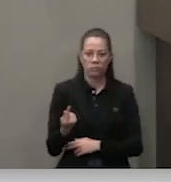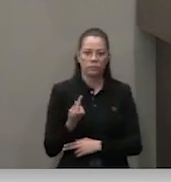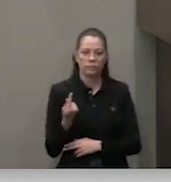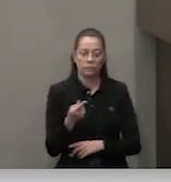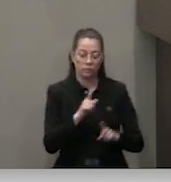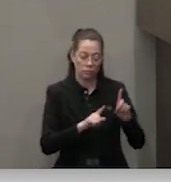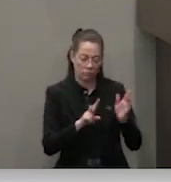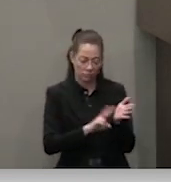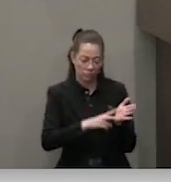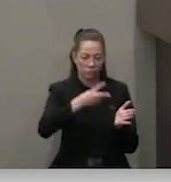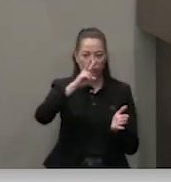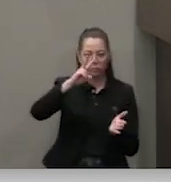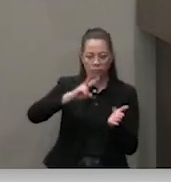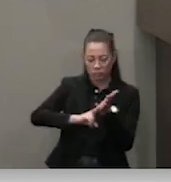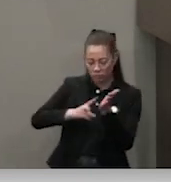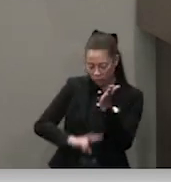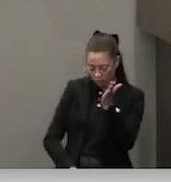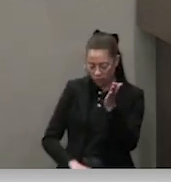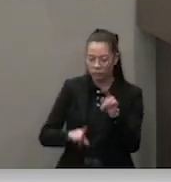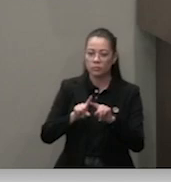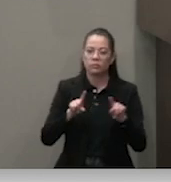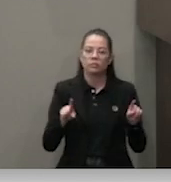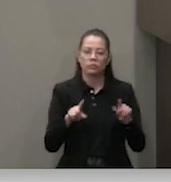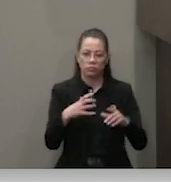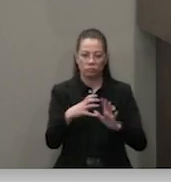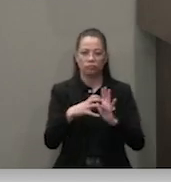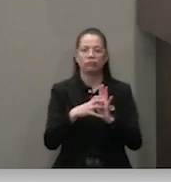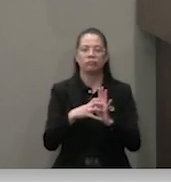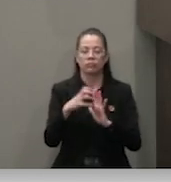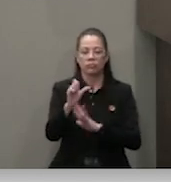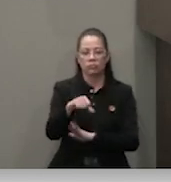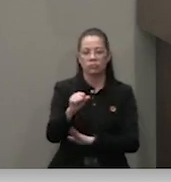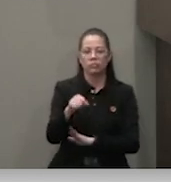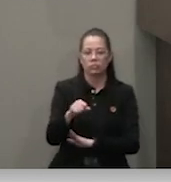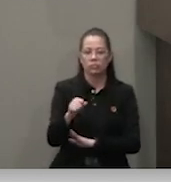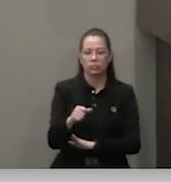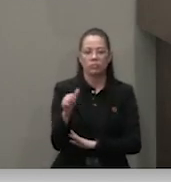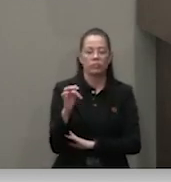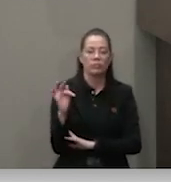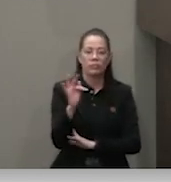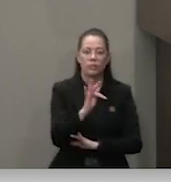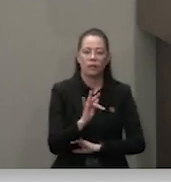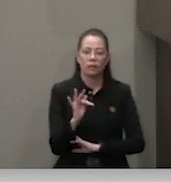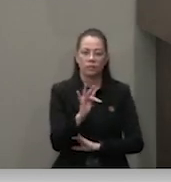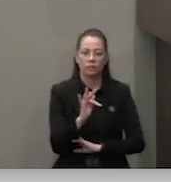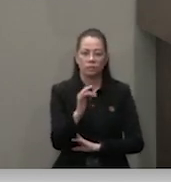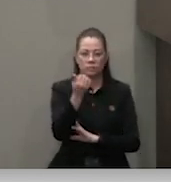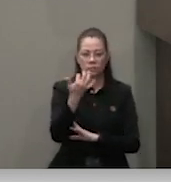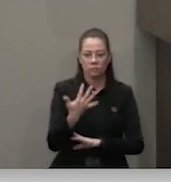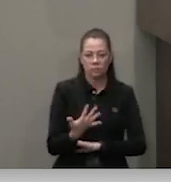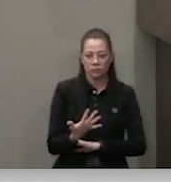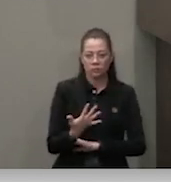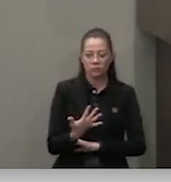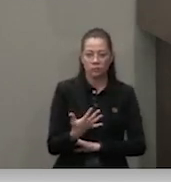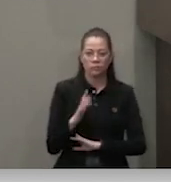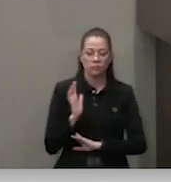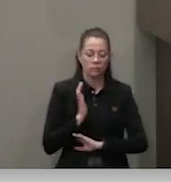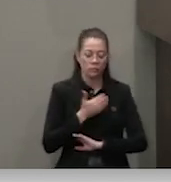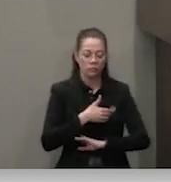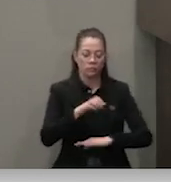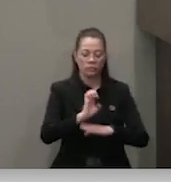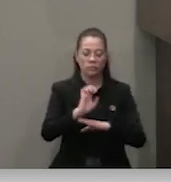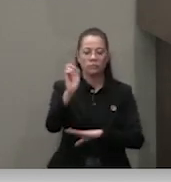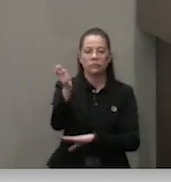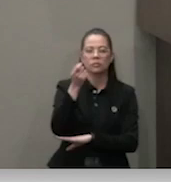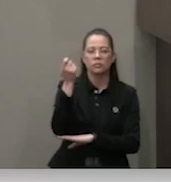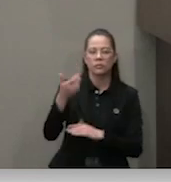algumas vantagens algumas desvantagens mas é um padrão um padrão Qual a Federação impôs e o nosso Estado do Rio